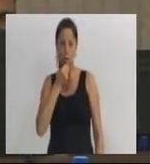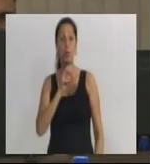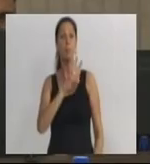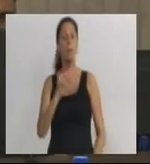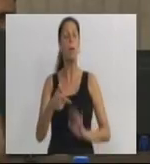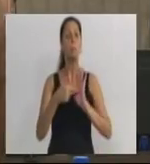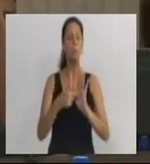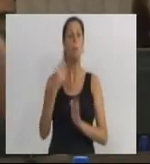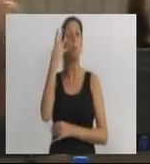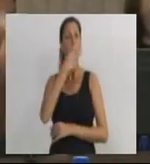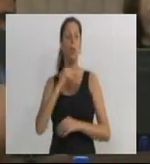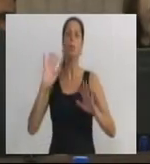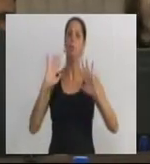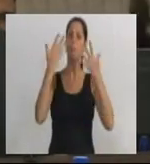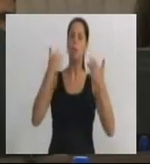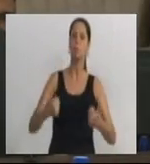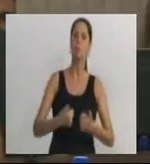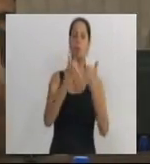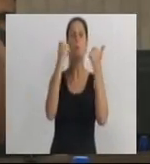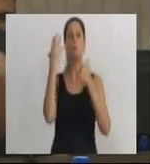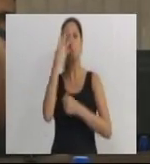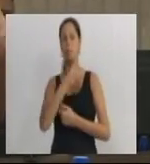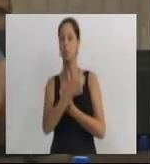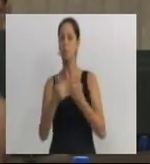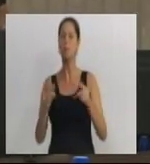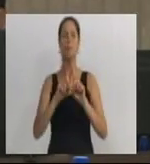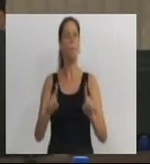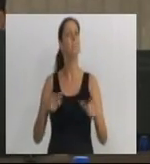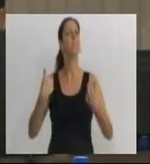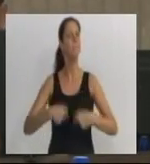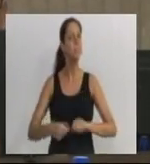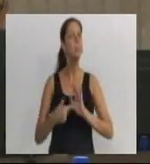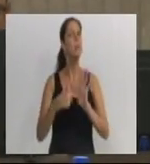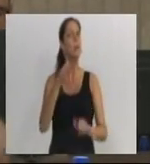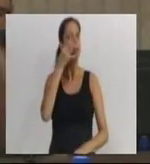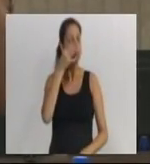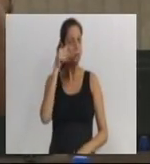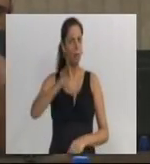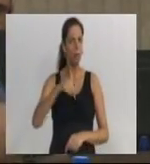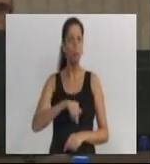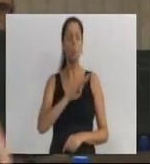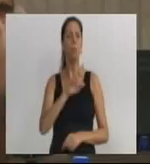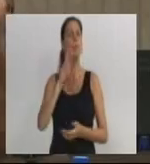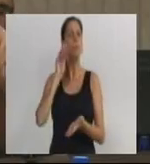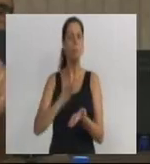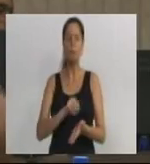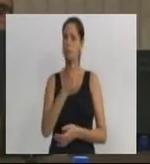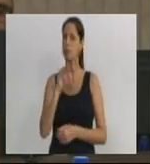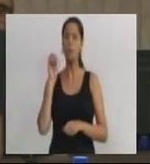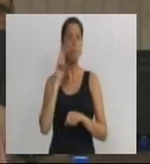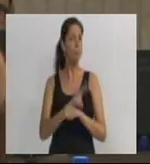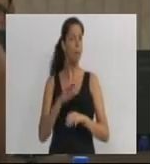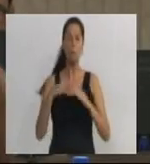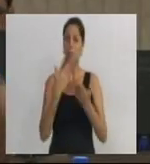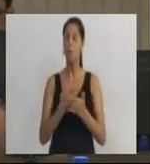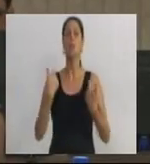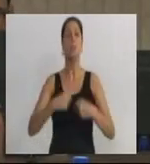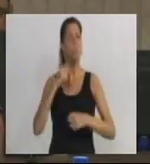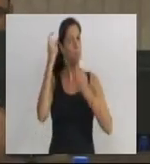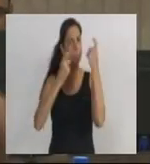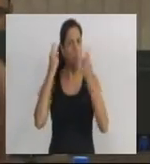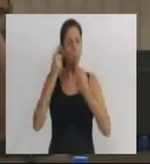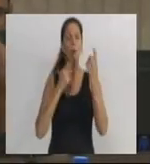essa verdadeira realidade que afeta a vida dos blumenauenses, dos pais e mães de nossa cidade sem creche, é a que realmente nós aqui temos que nos preocupar e nós